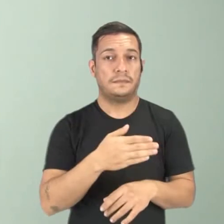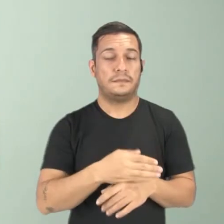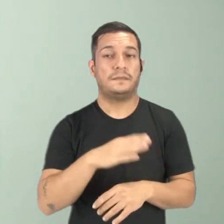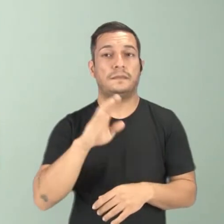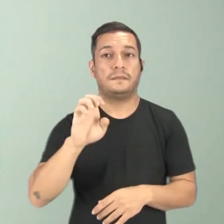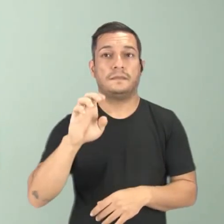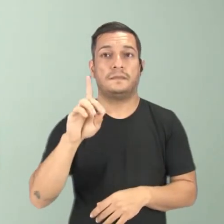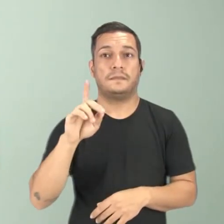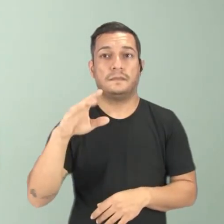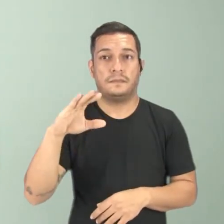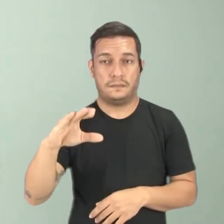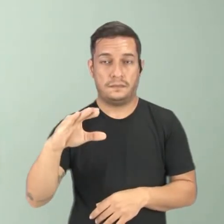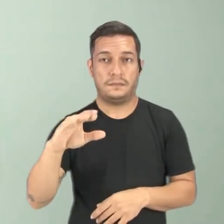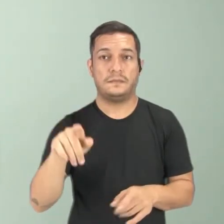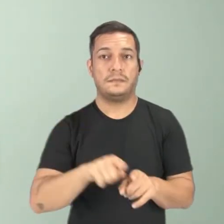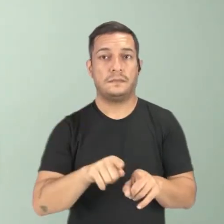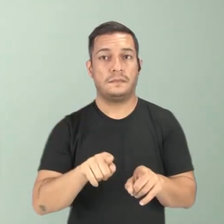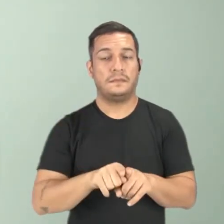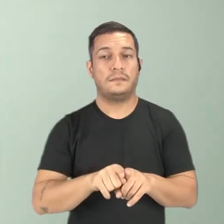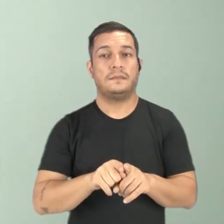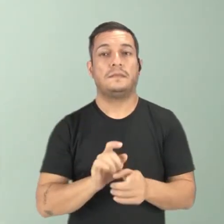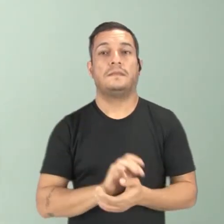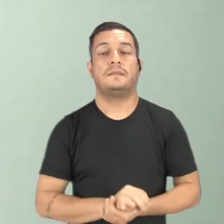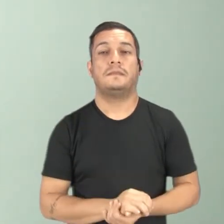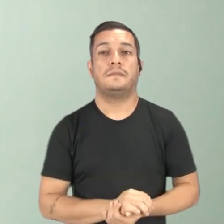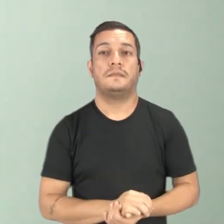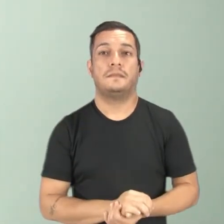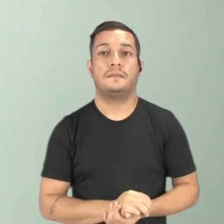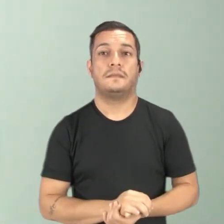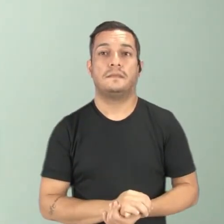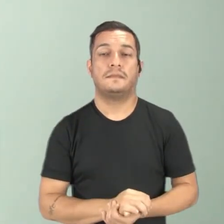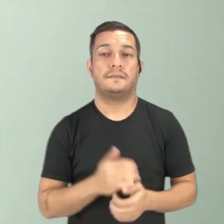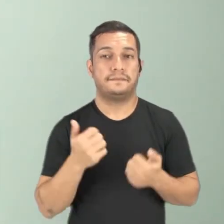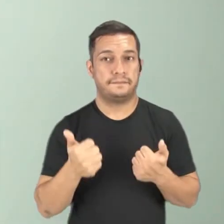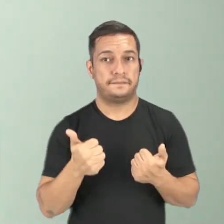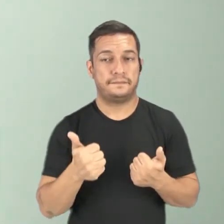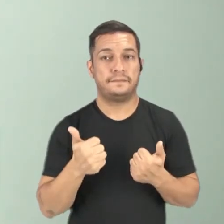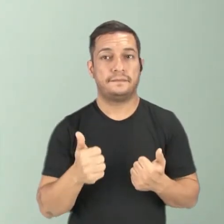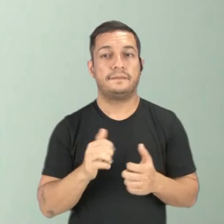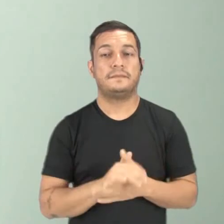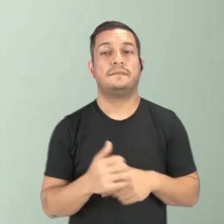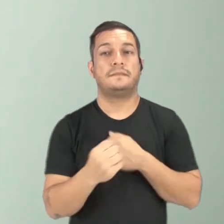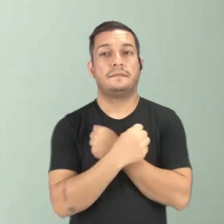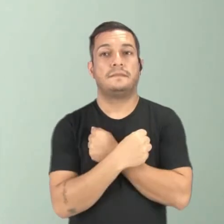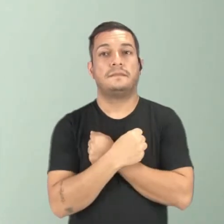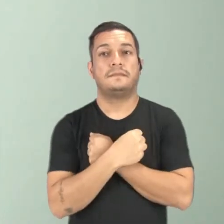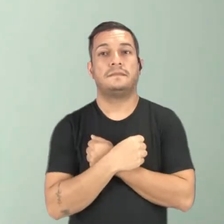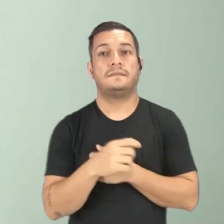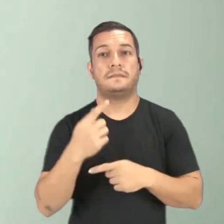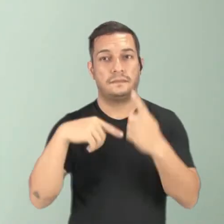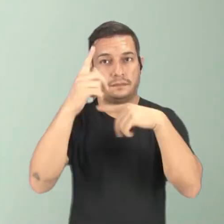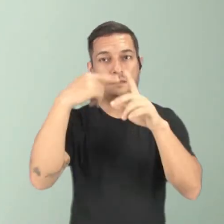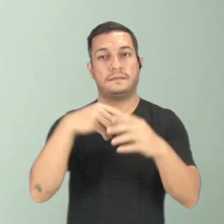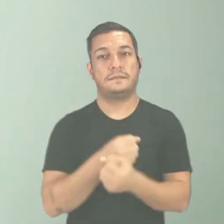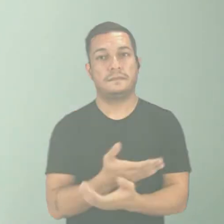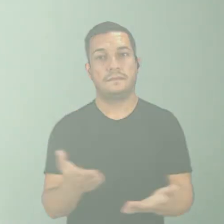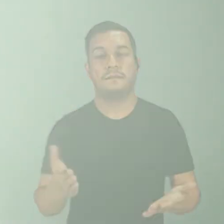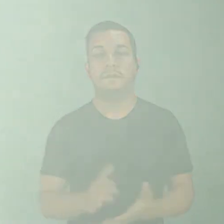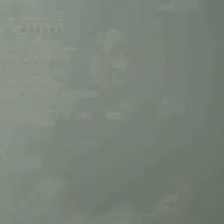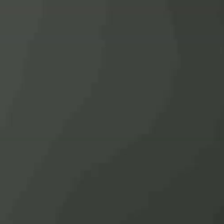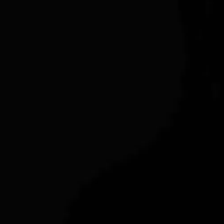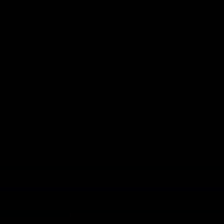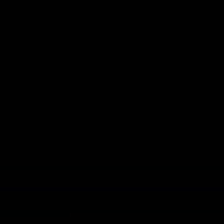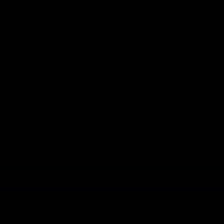o nosso canal na plataforma Eduque, tá certo? Então, um grande abraço e sucesso para todos!